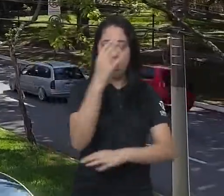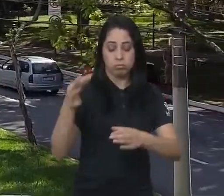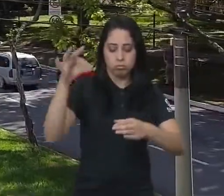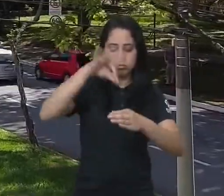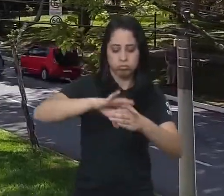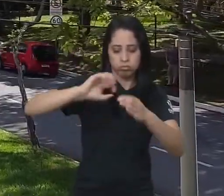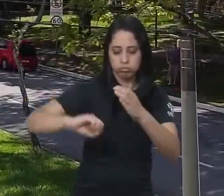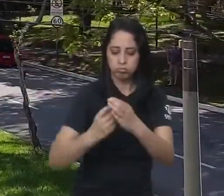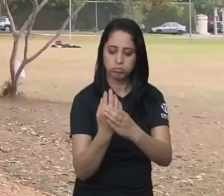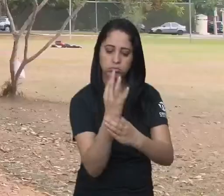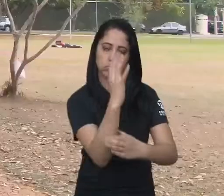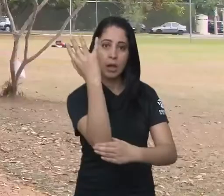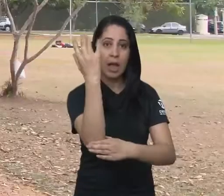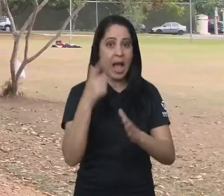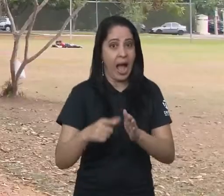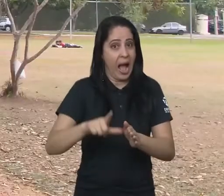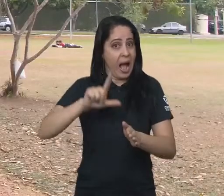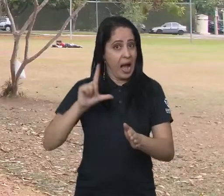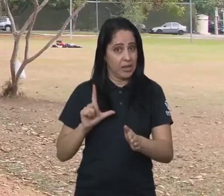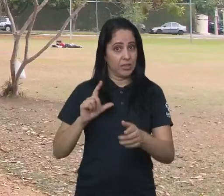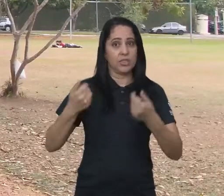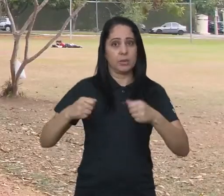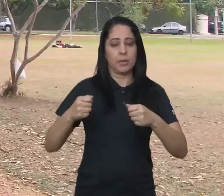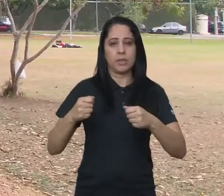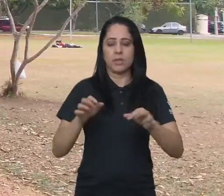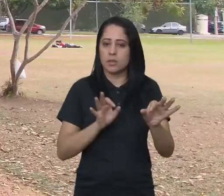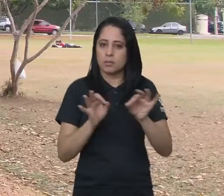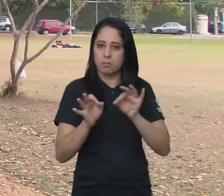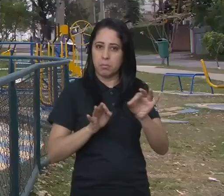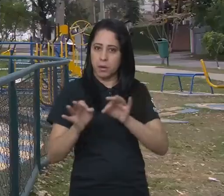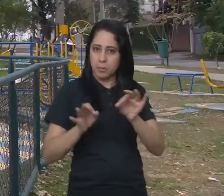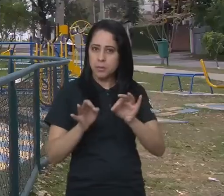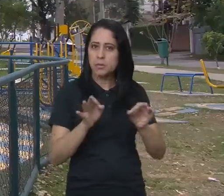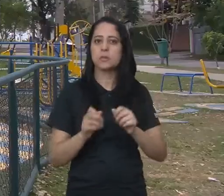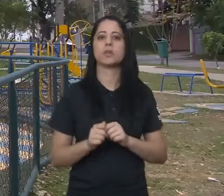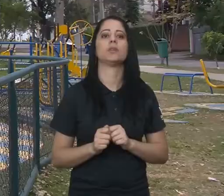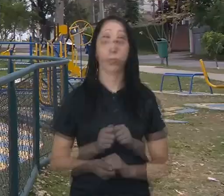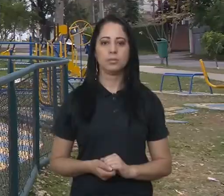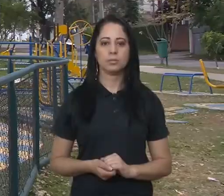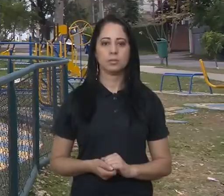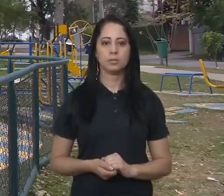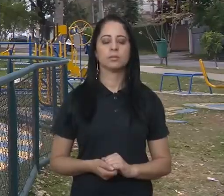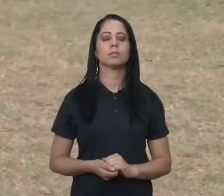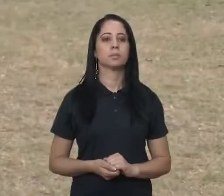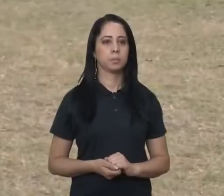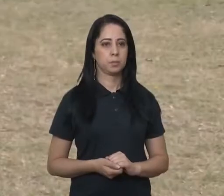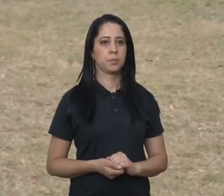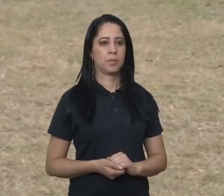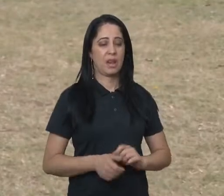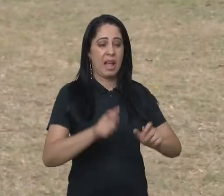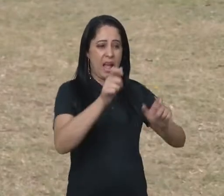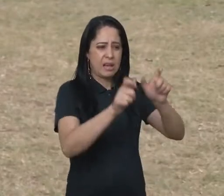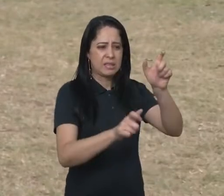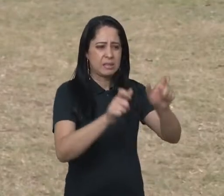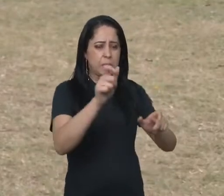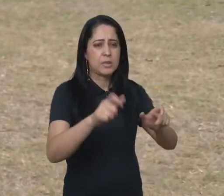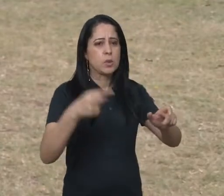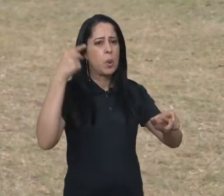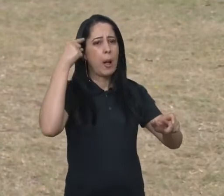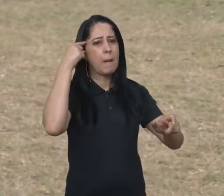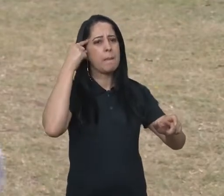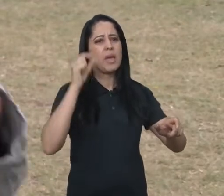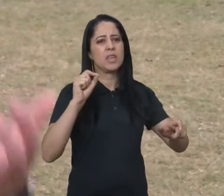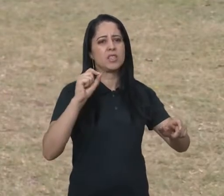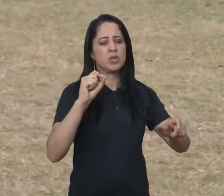é preciso de um planejamento, para que as florestas urbanas cresçam fortes e de forma eficaz. Muitas pessoas pensam